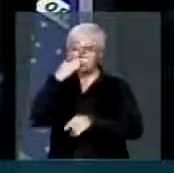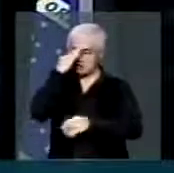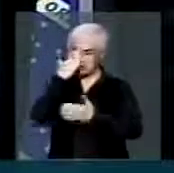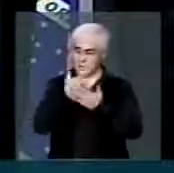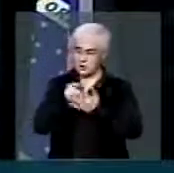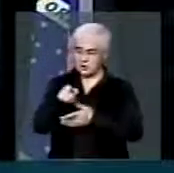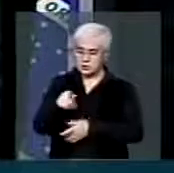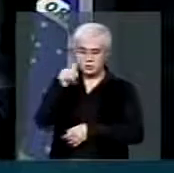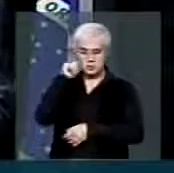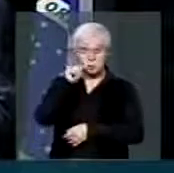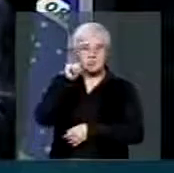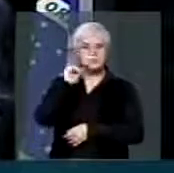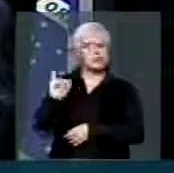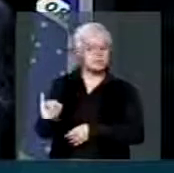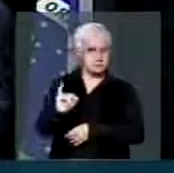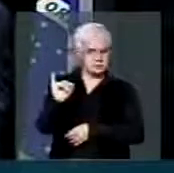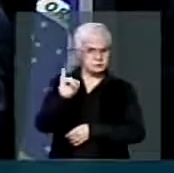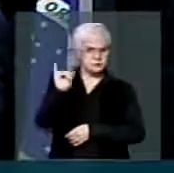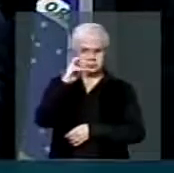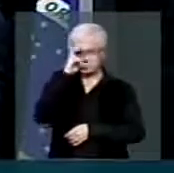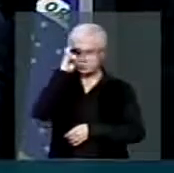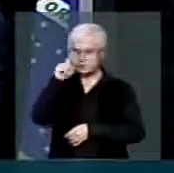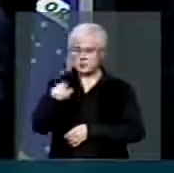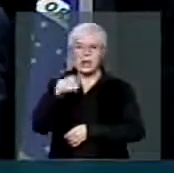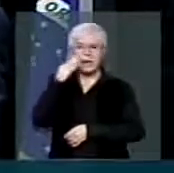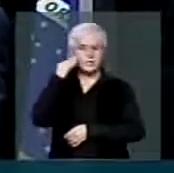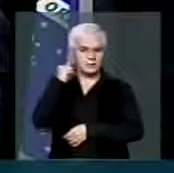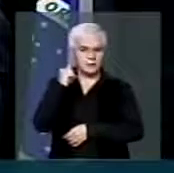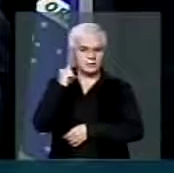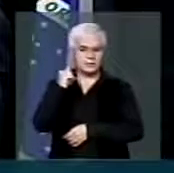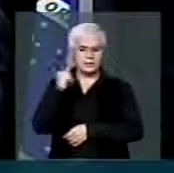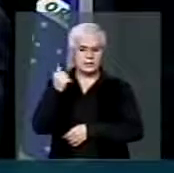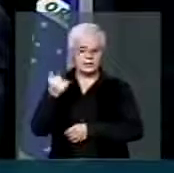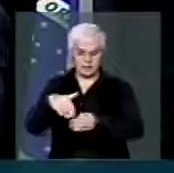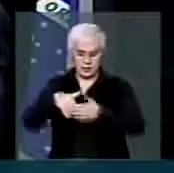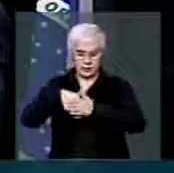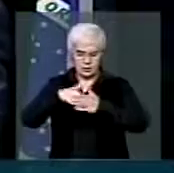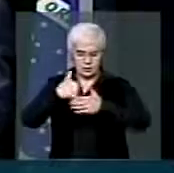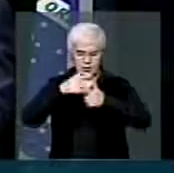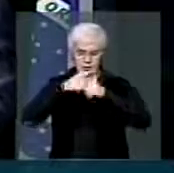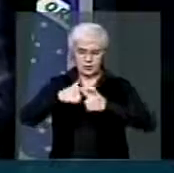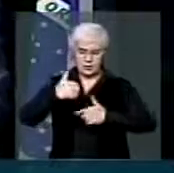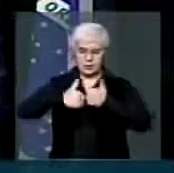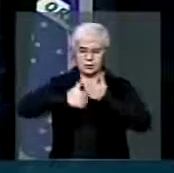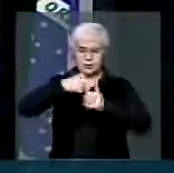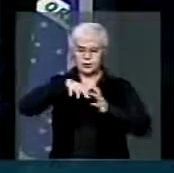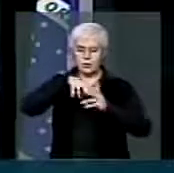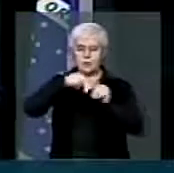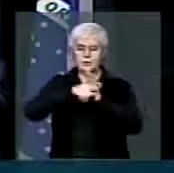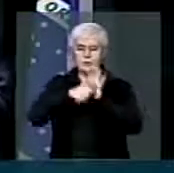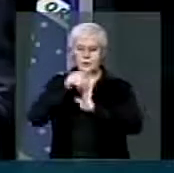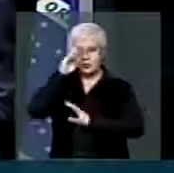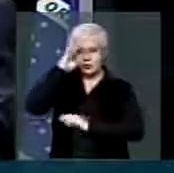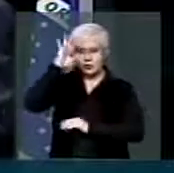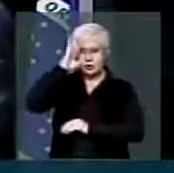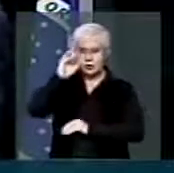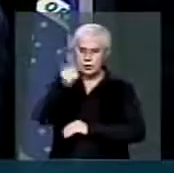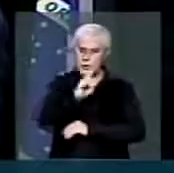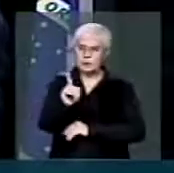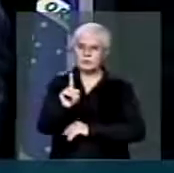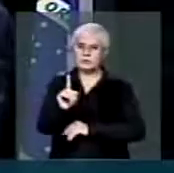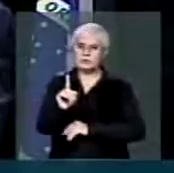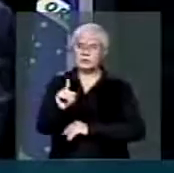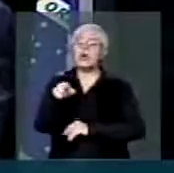inteligente. Ela sabe que essa não é a Copa dos Sonhos dos brasileiros. Ela sabe que tem muitas crianças